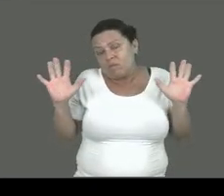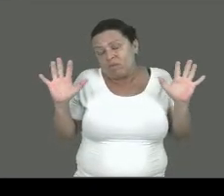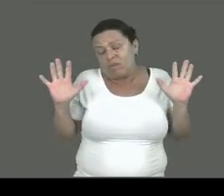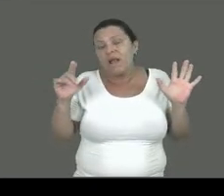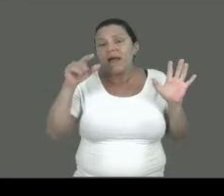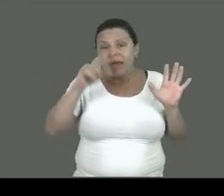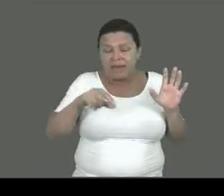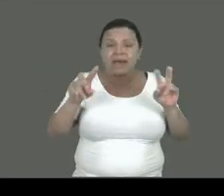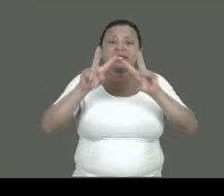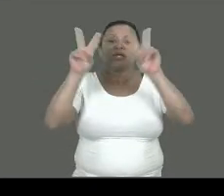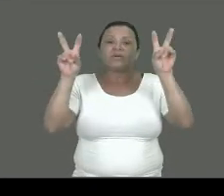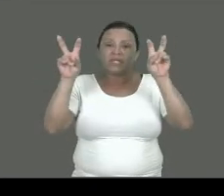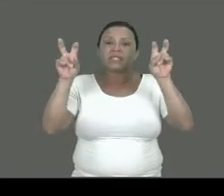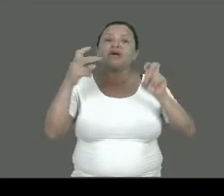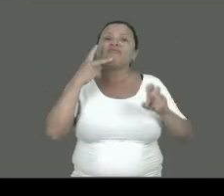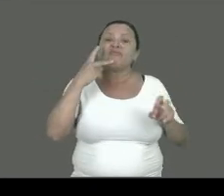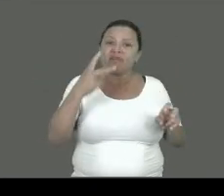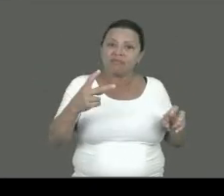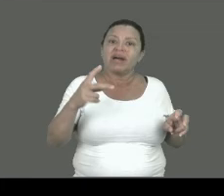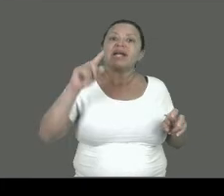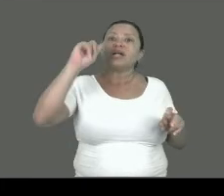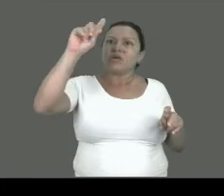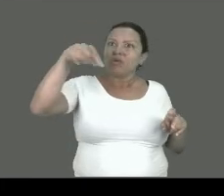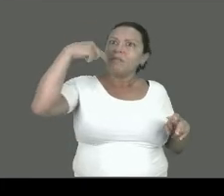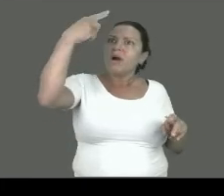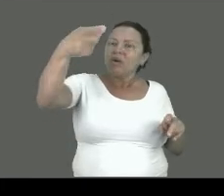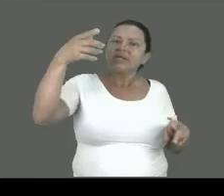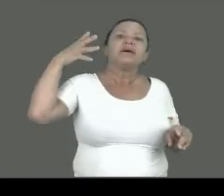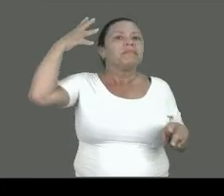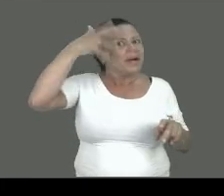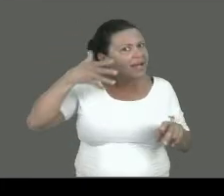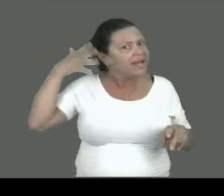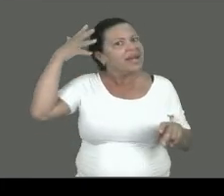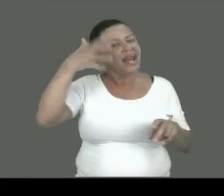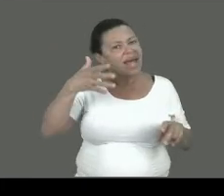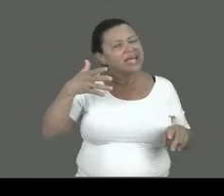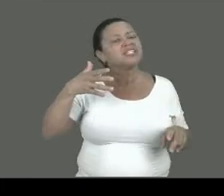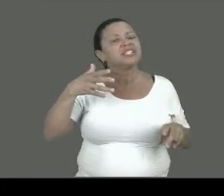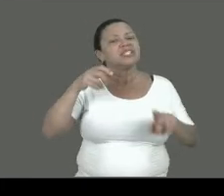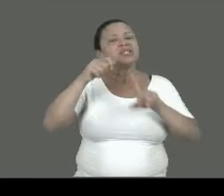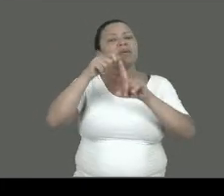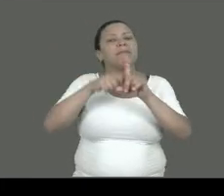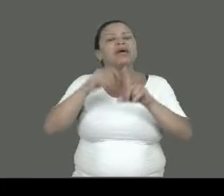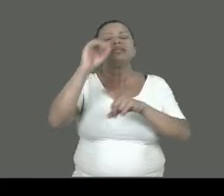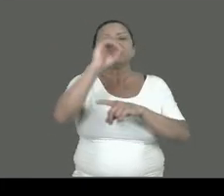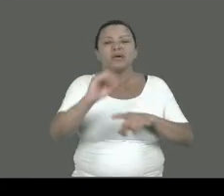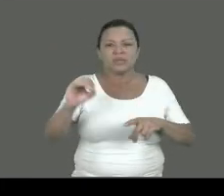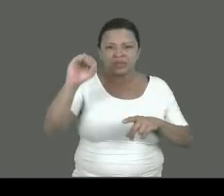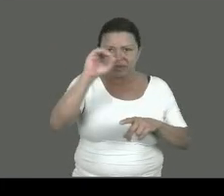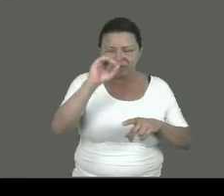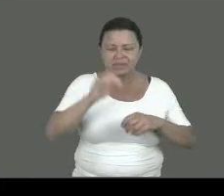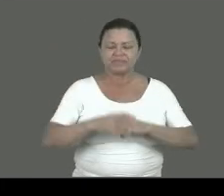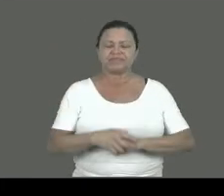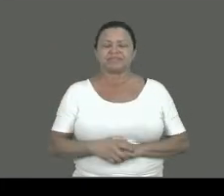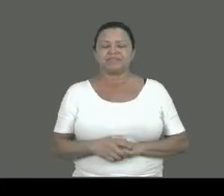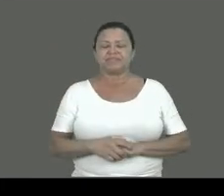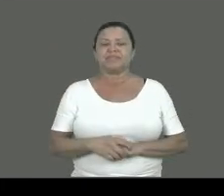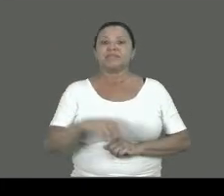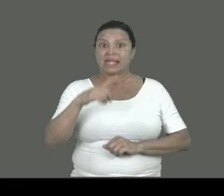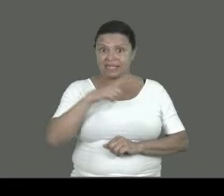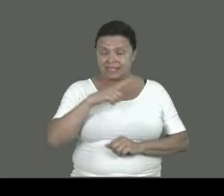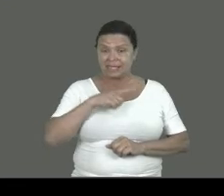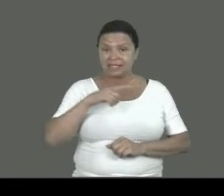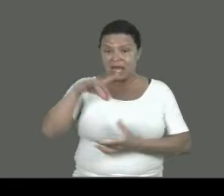tema que nós falaremos numa próxima palestra no mês de outubro. Tem gente que